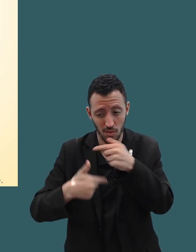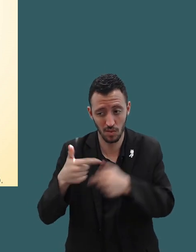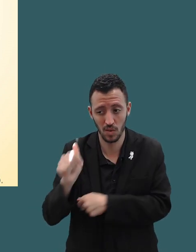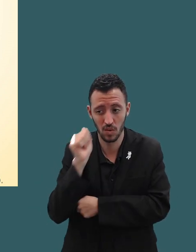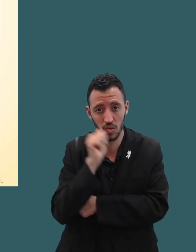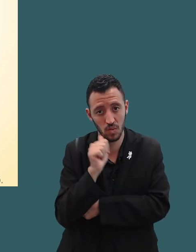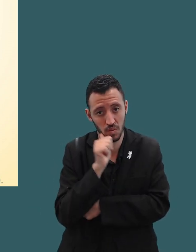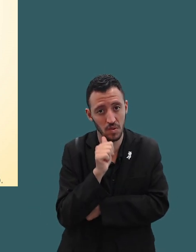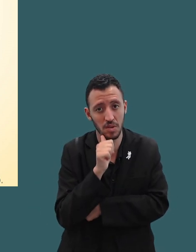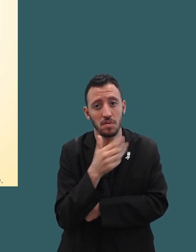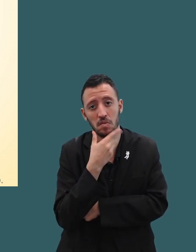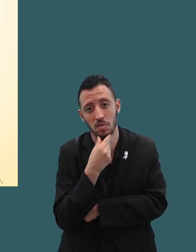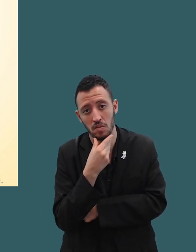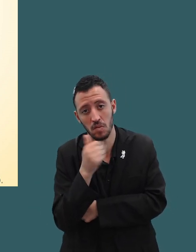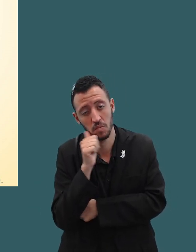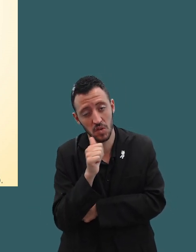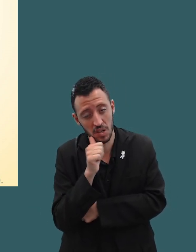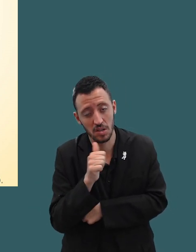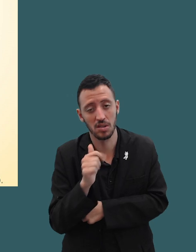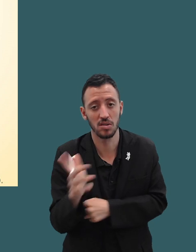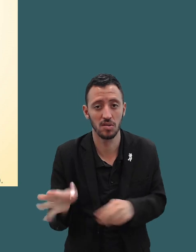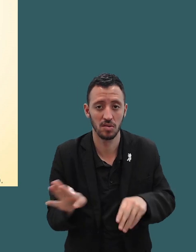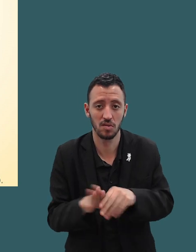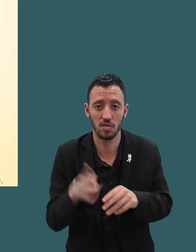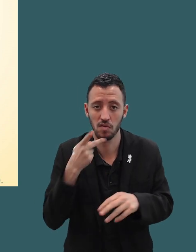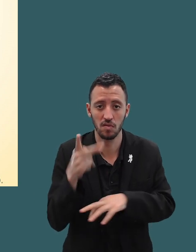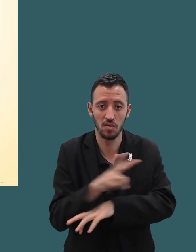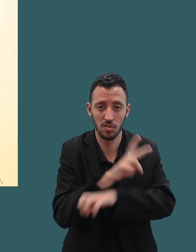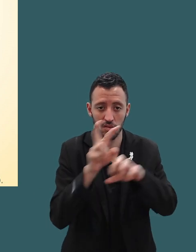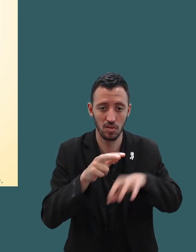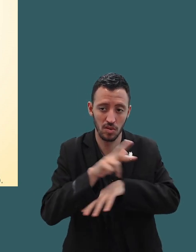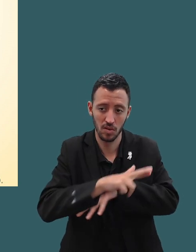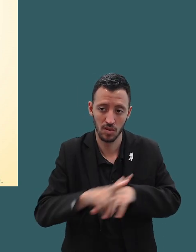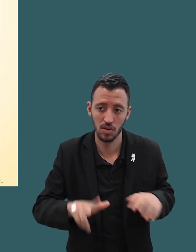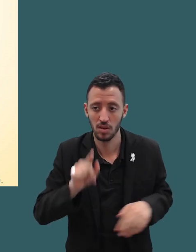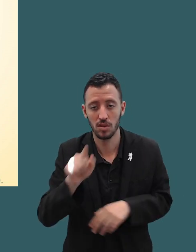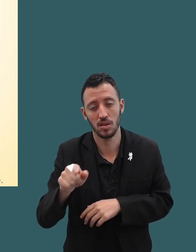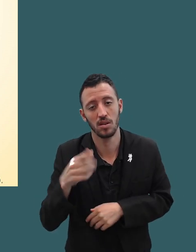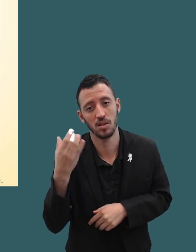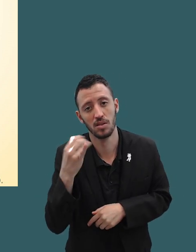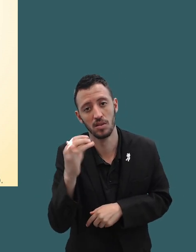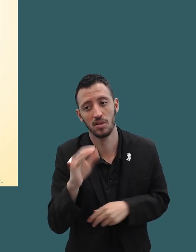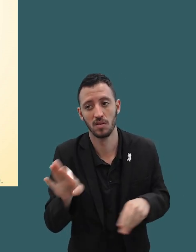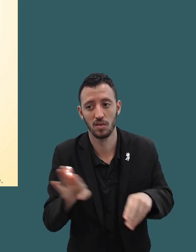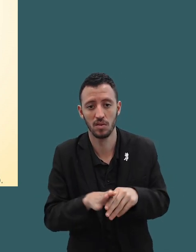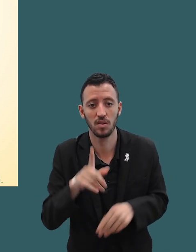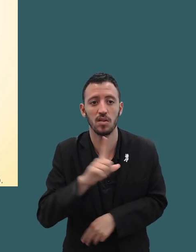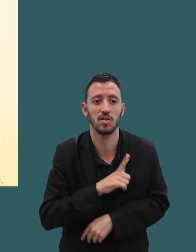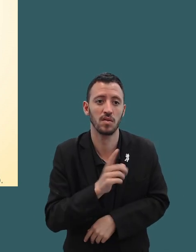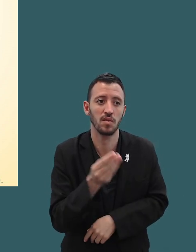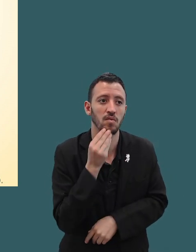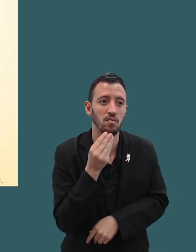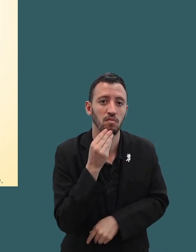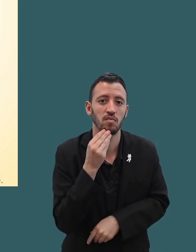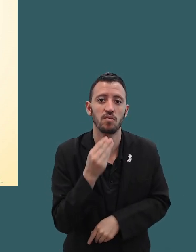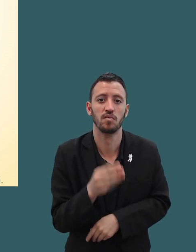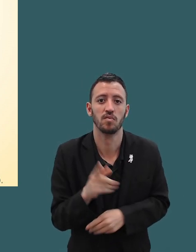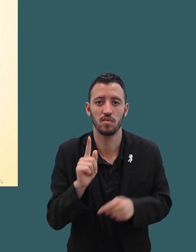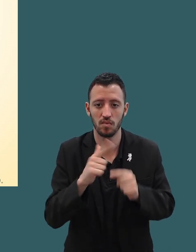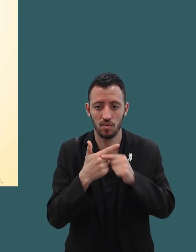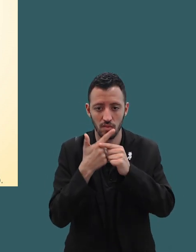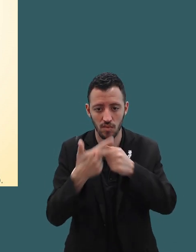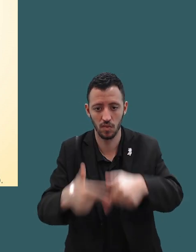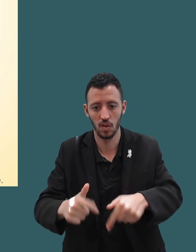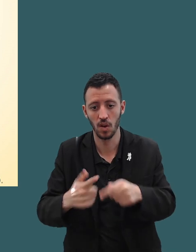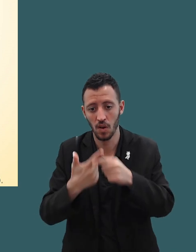meninas e com as mulheres, para falar de diversidade na ciência. Nós precisamos falar também de oportunidades e